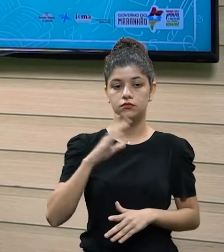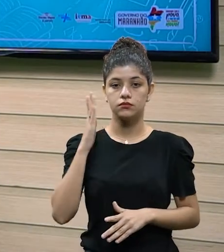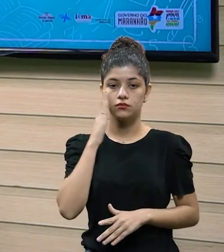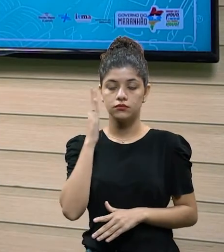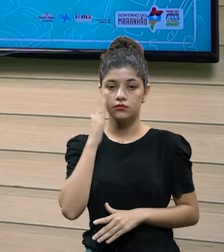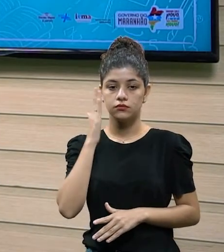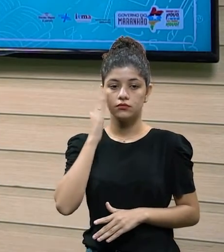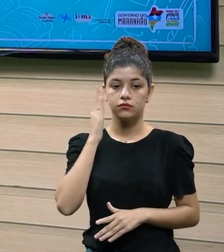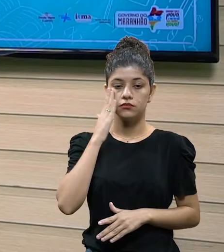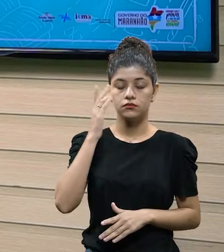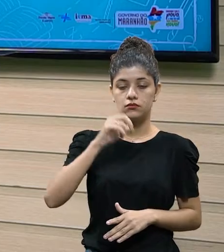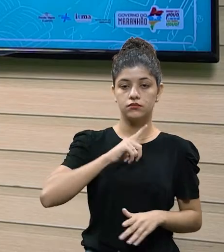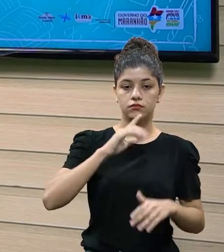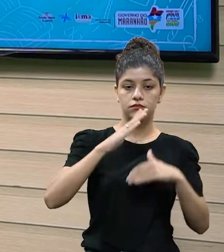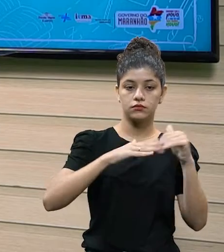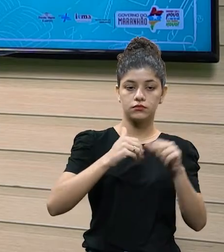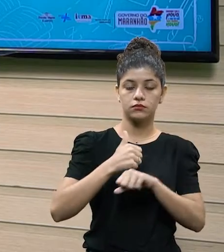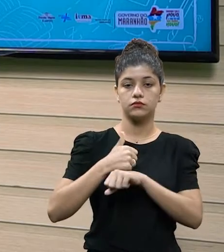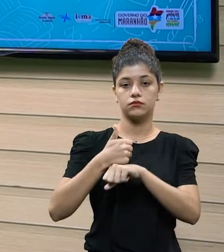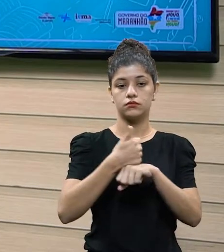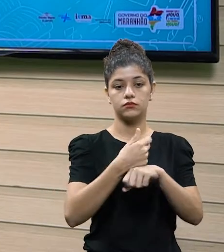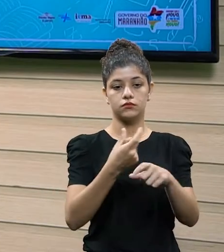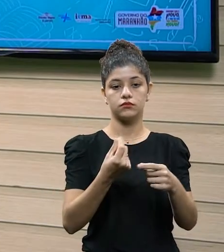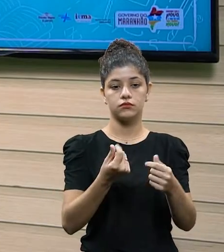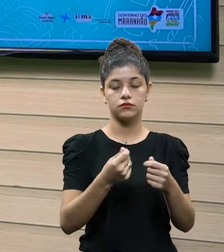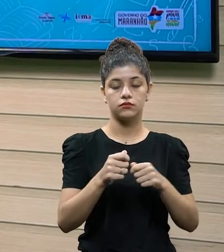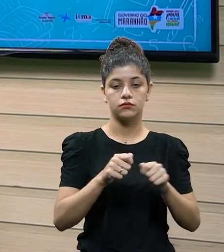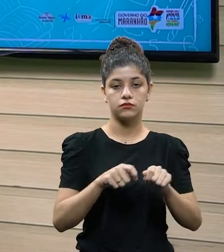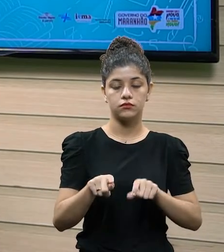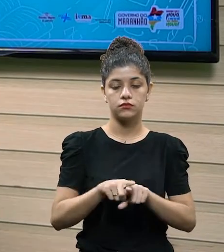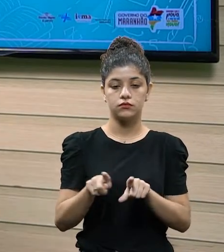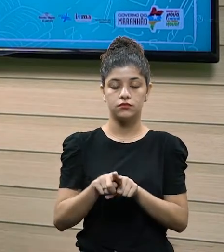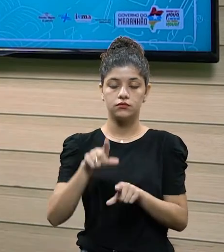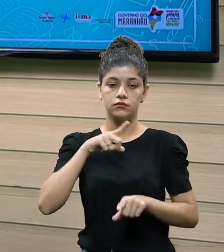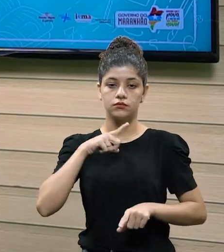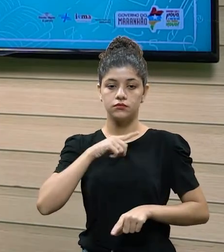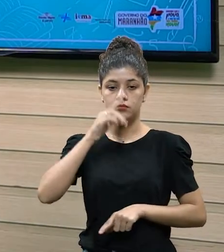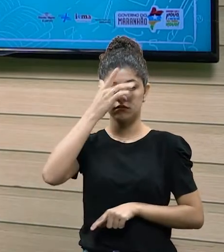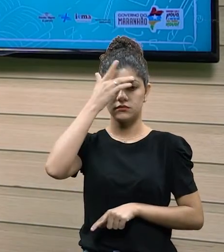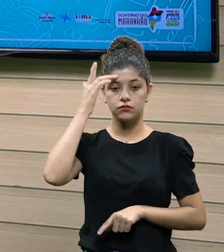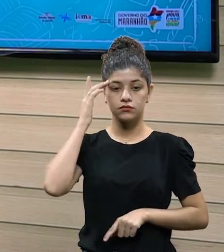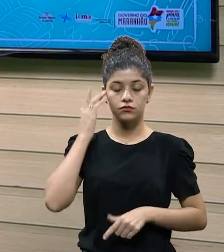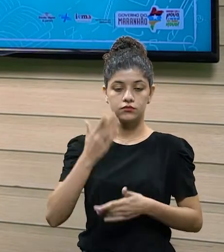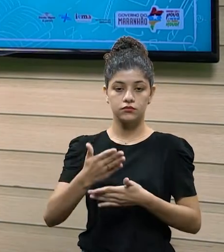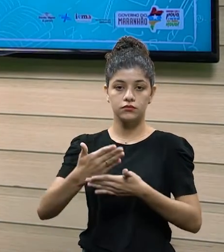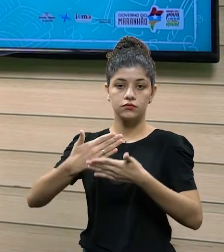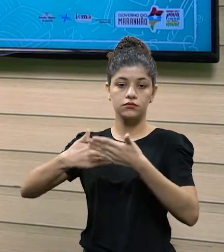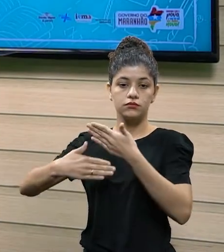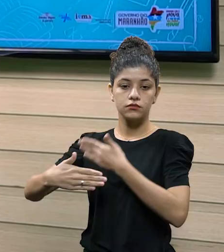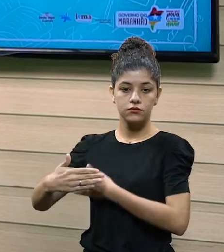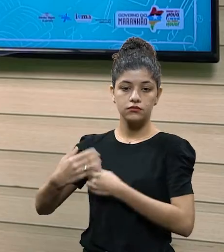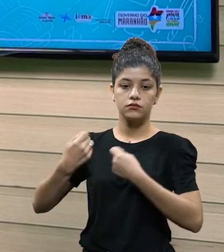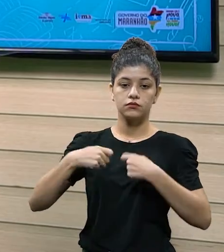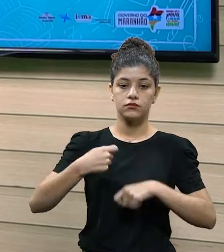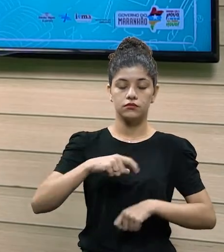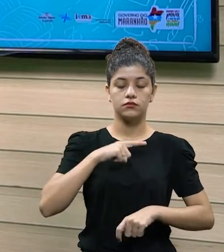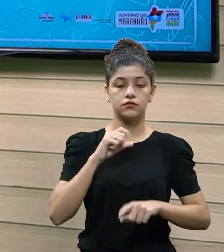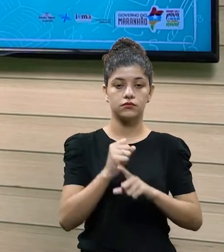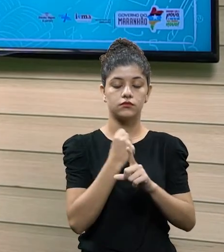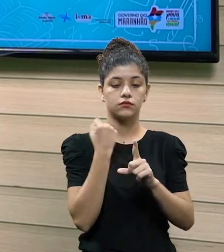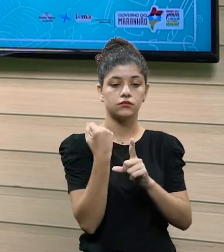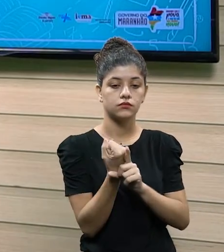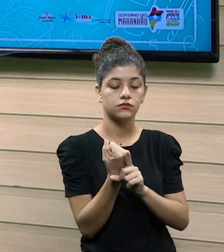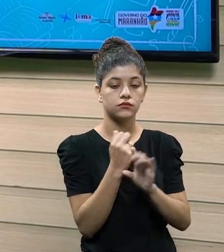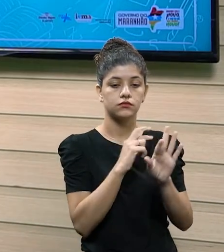existe um profissional importante na economia, mas que também há um profissional que antes de ser profissional, ele é um ser